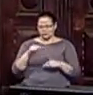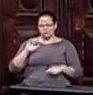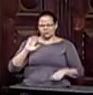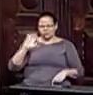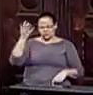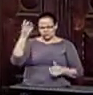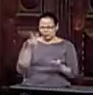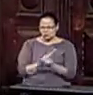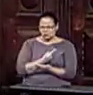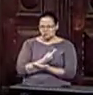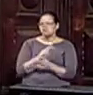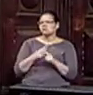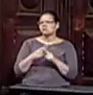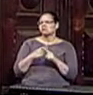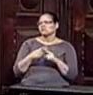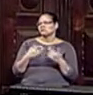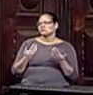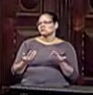acontecendo?